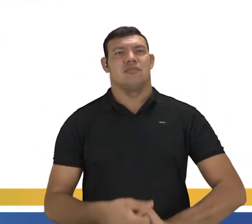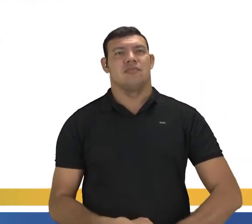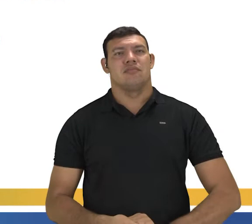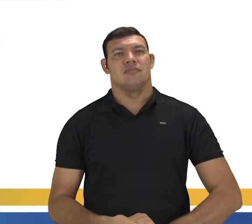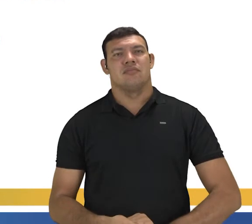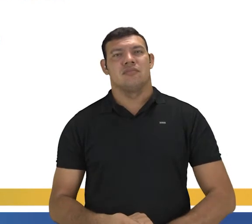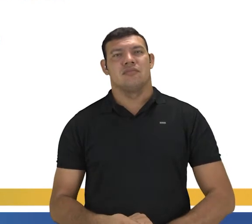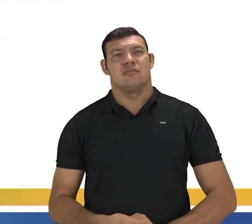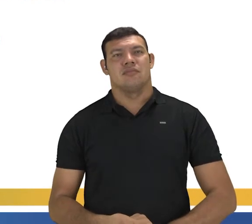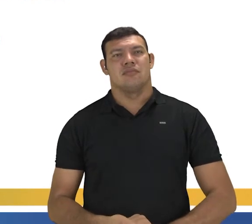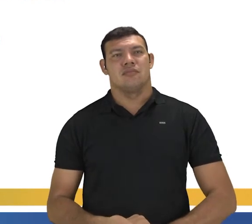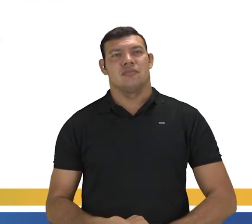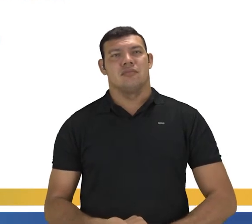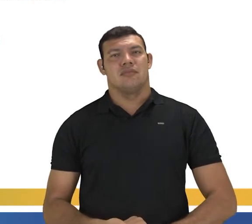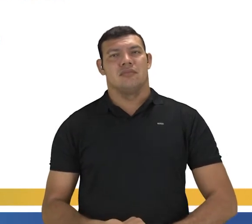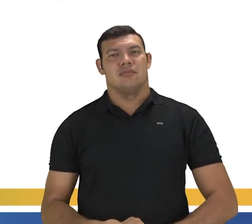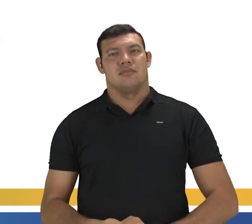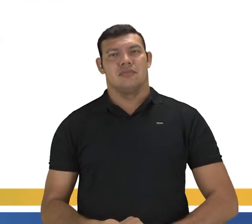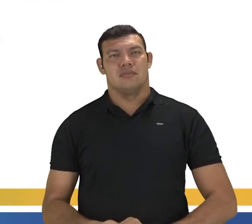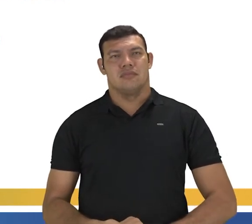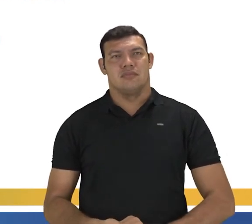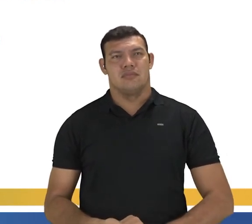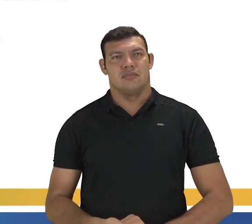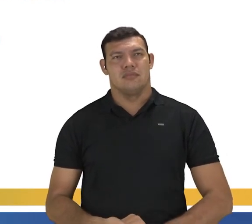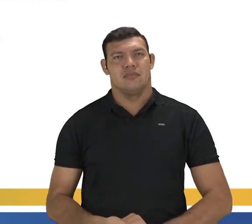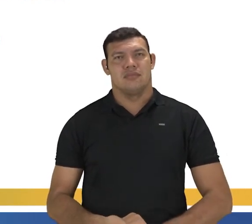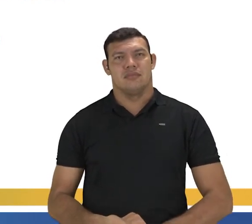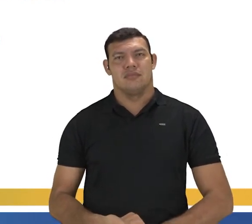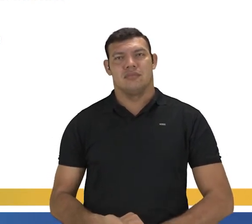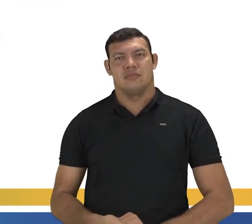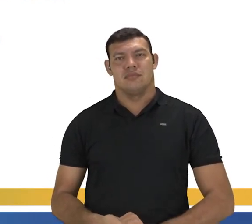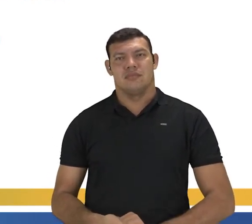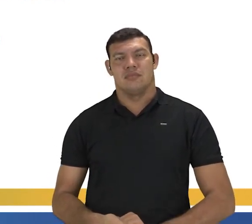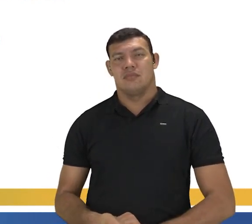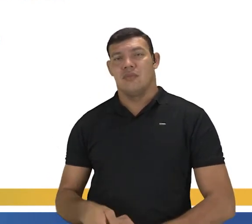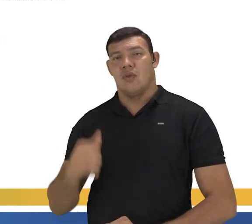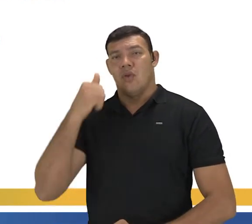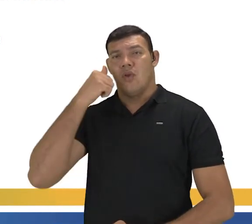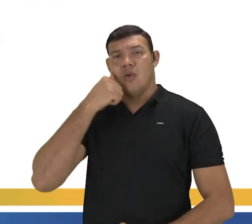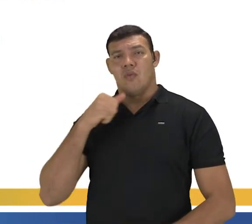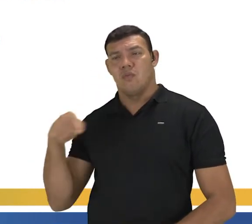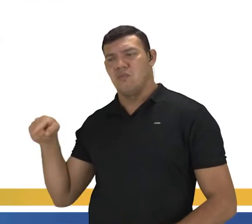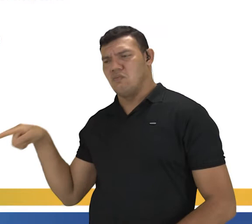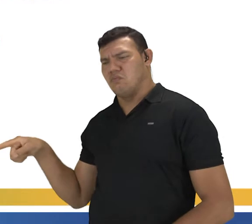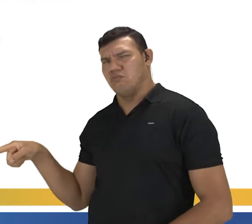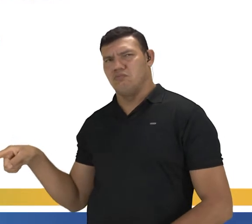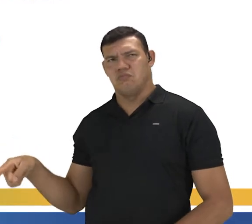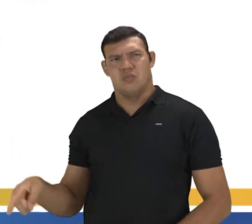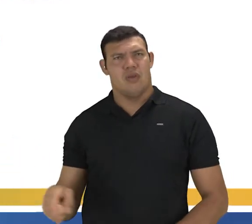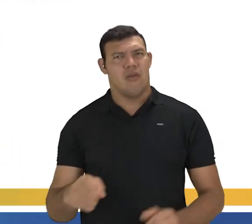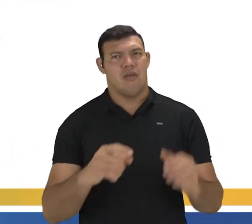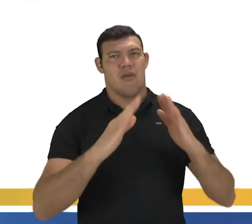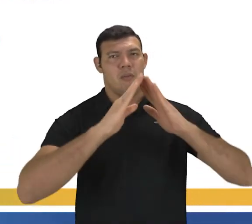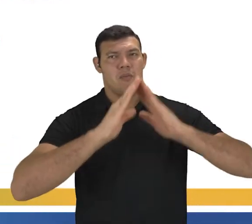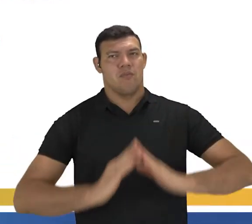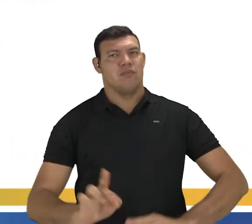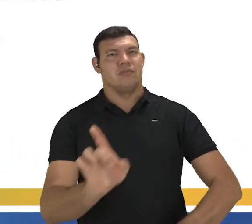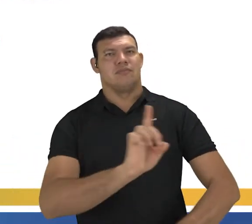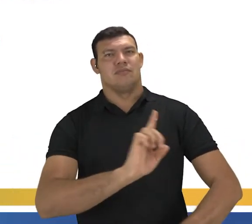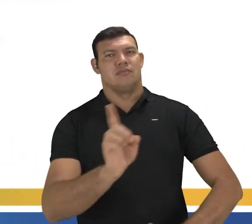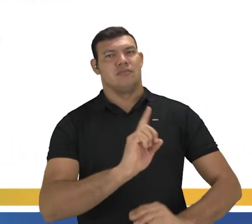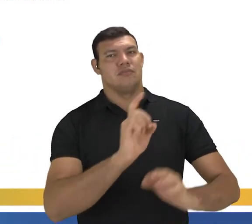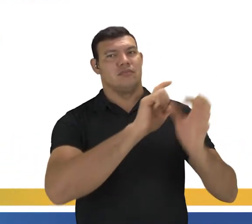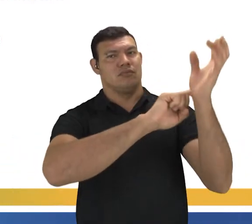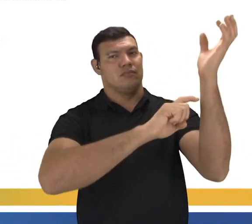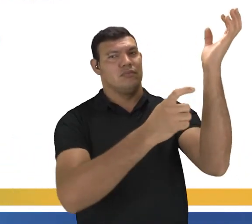shino leve em xapuri before she weekend ela não tinha morado em xapuri antes